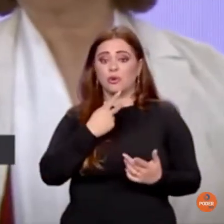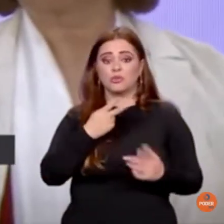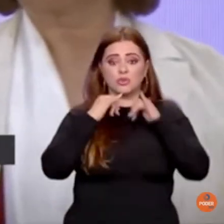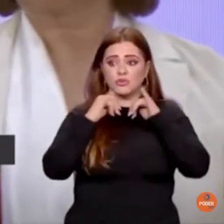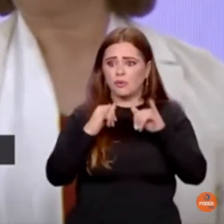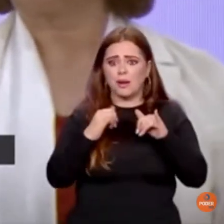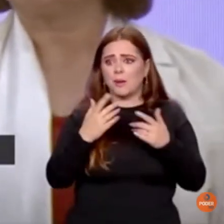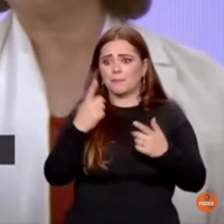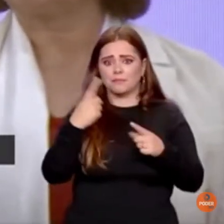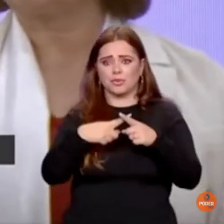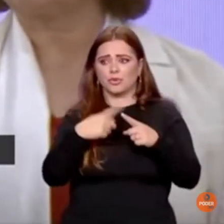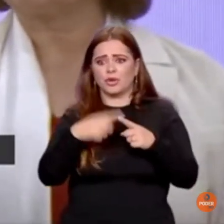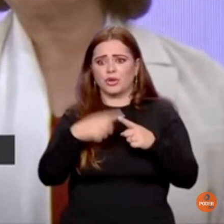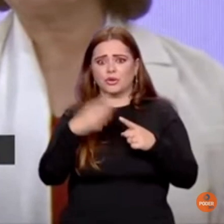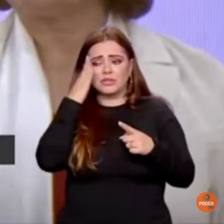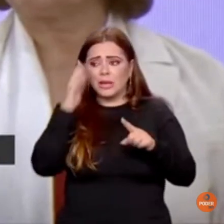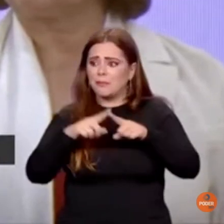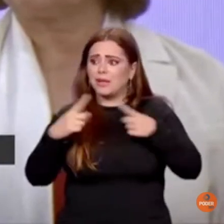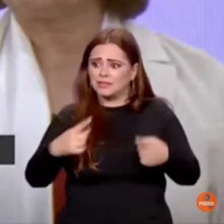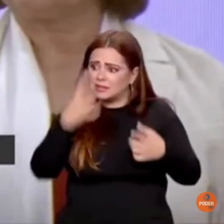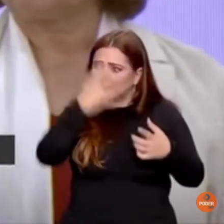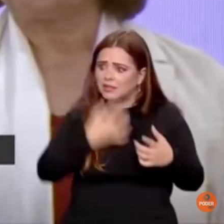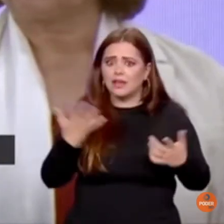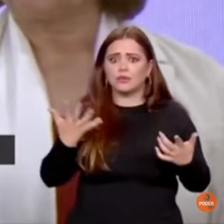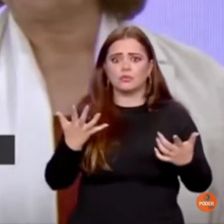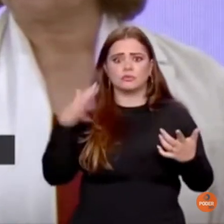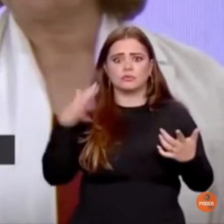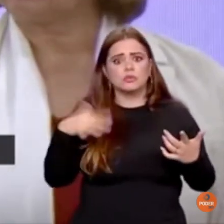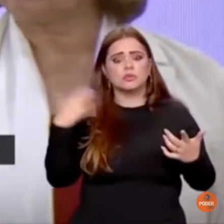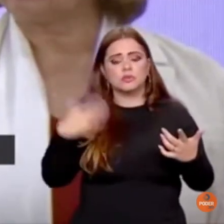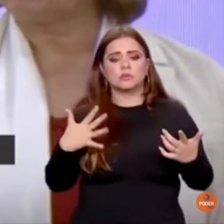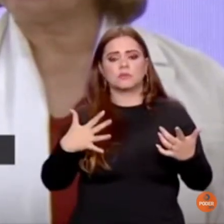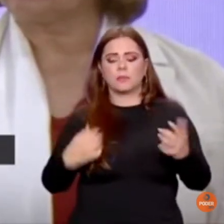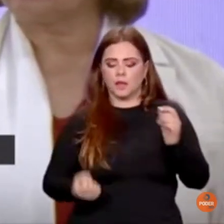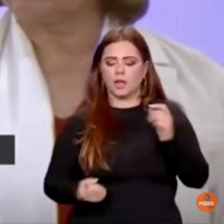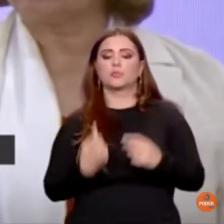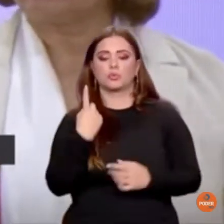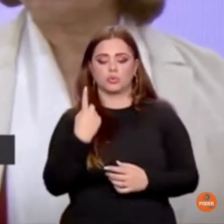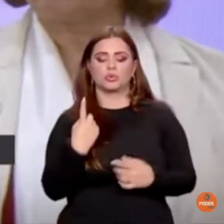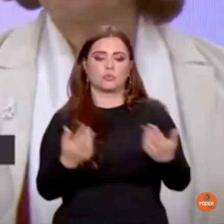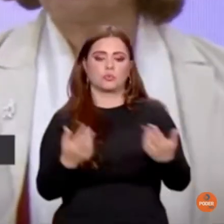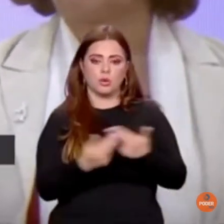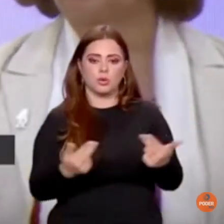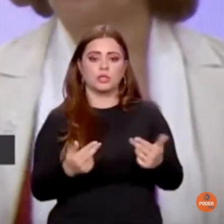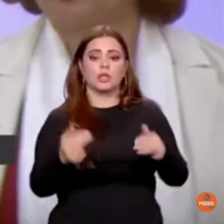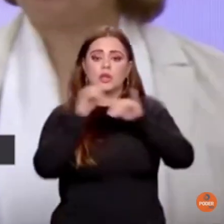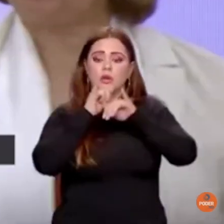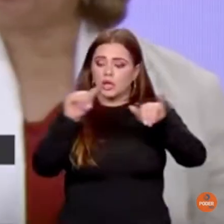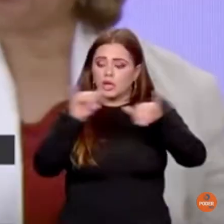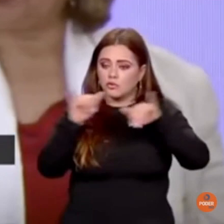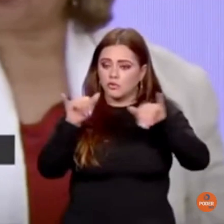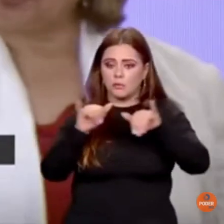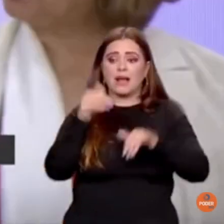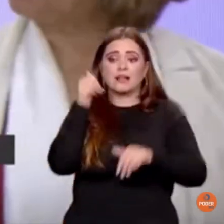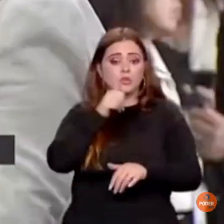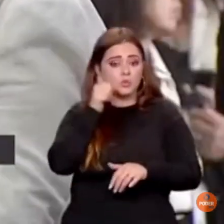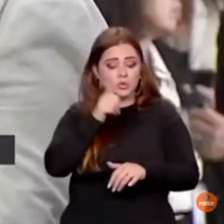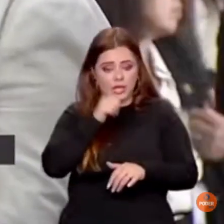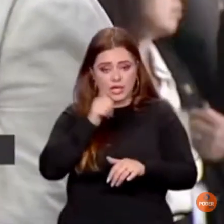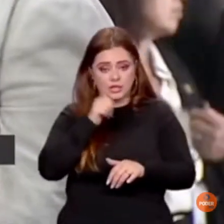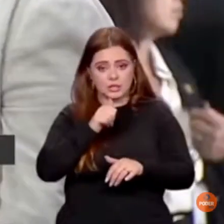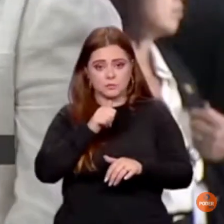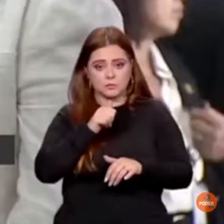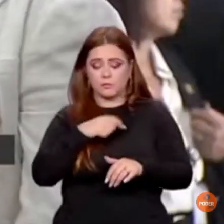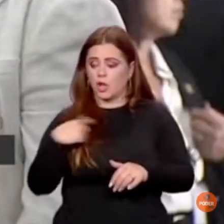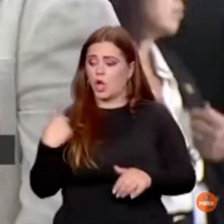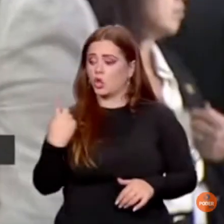que é coisa muito séria nesse país. E por último, companheiros, eu quero dizer para as companheiras mulheres o seguinte: